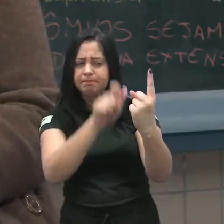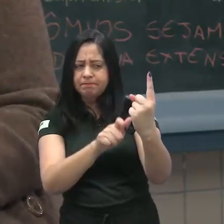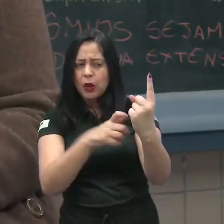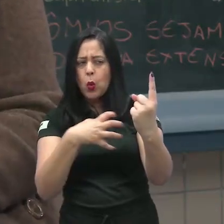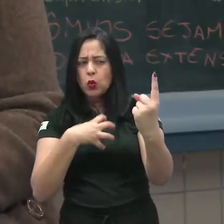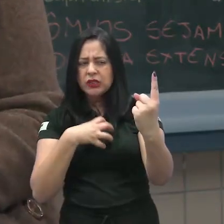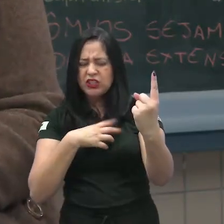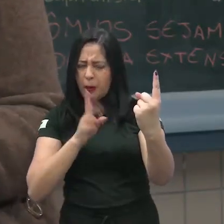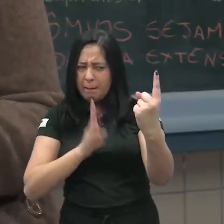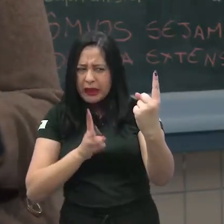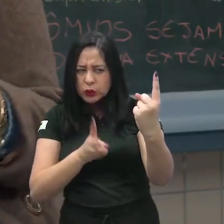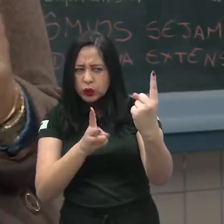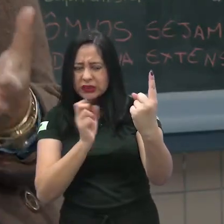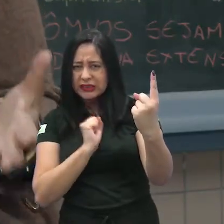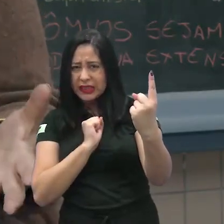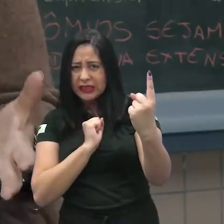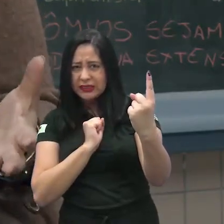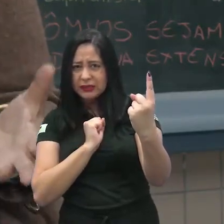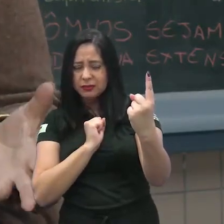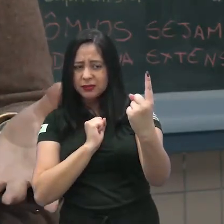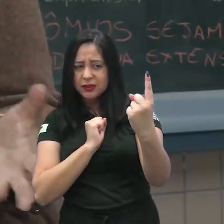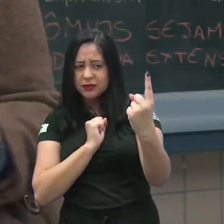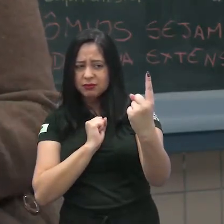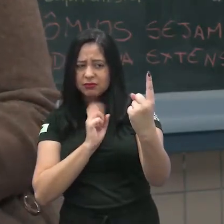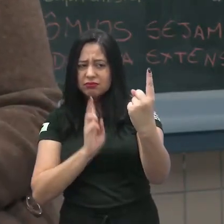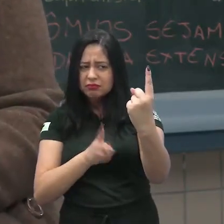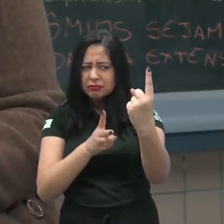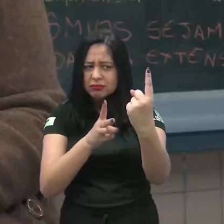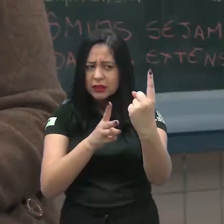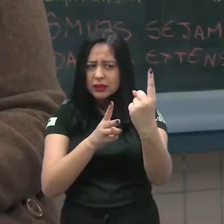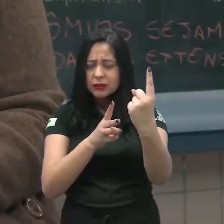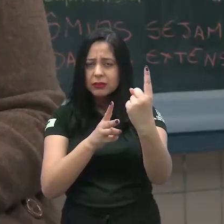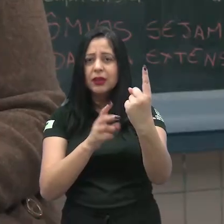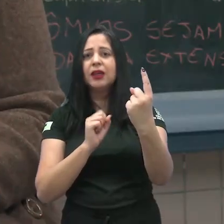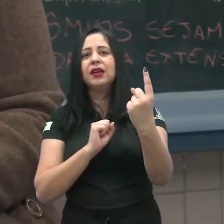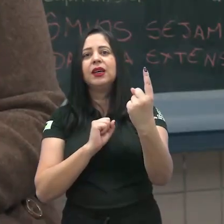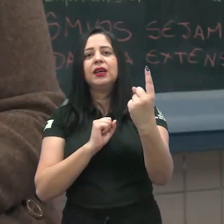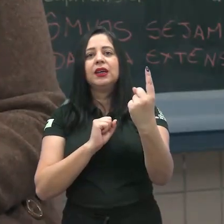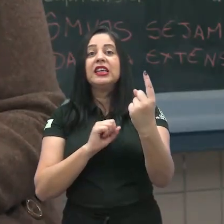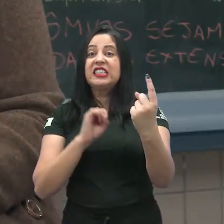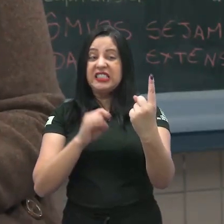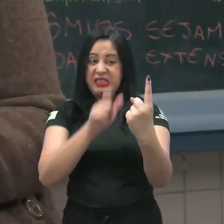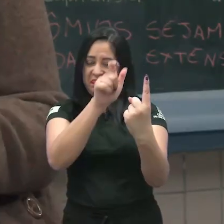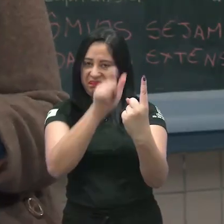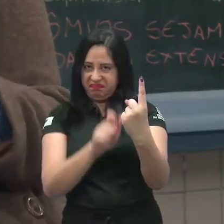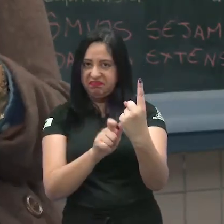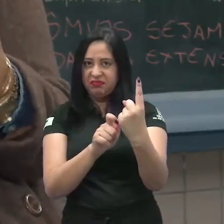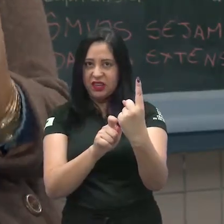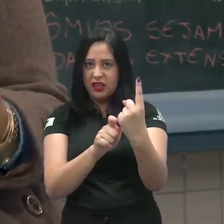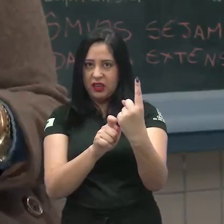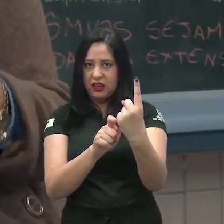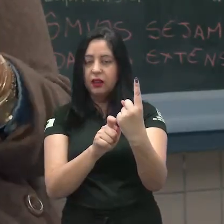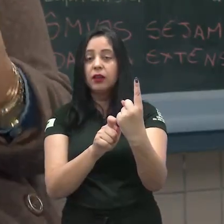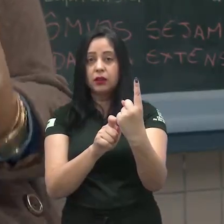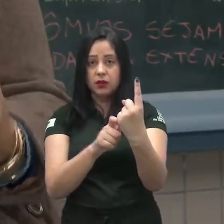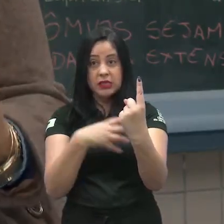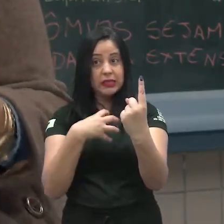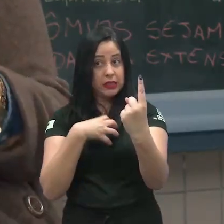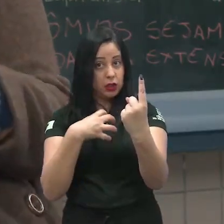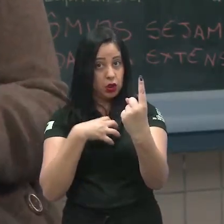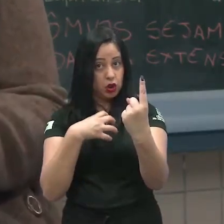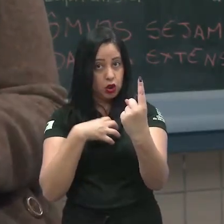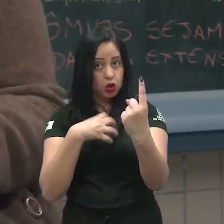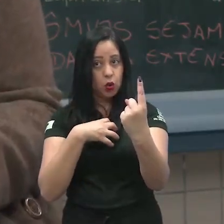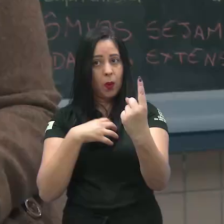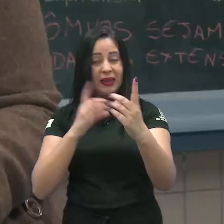gente chama de sintomas, né? Então, pode ser que o paciente esteja apresentando